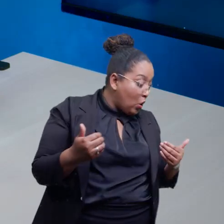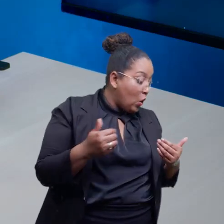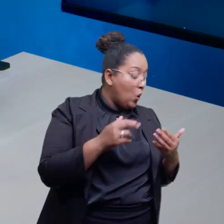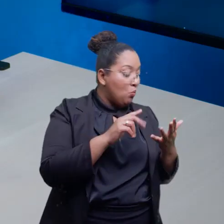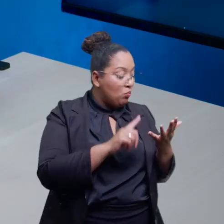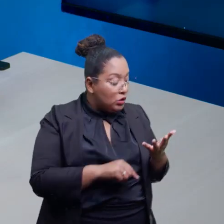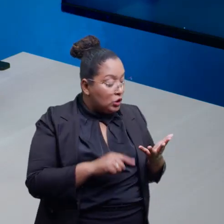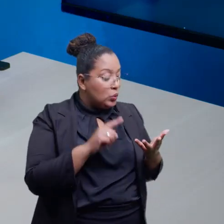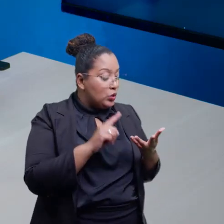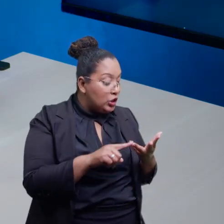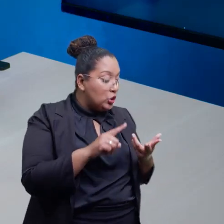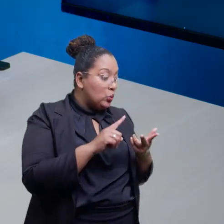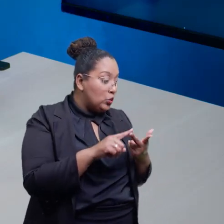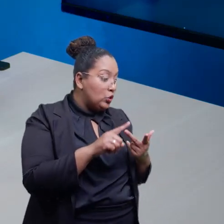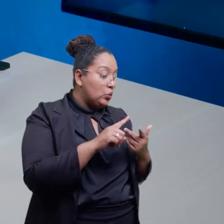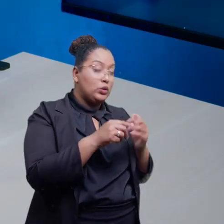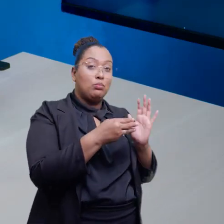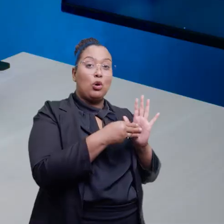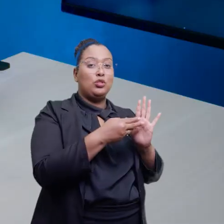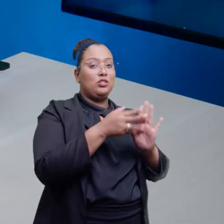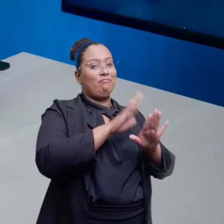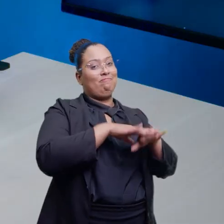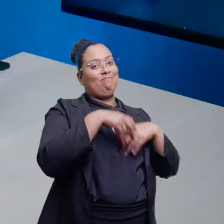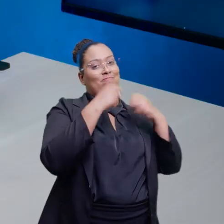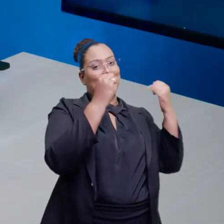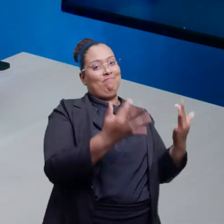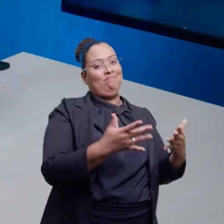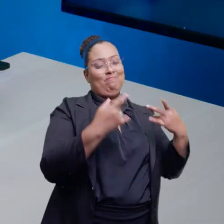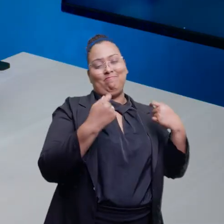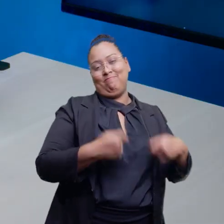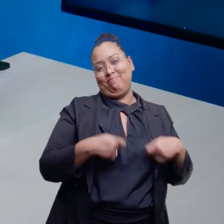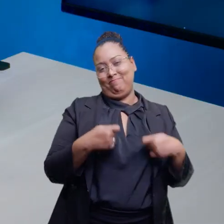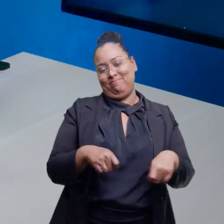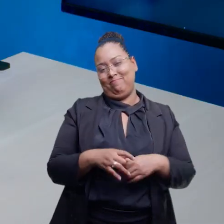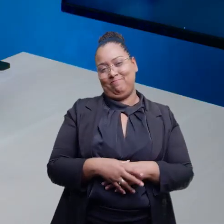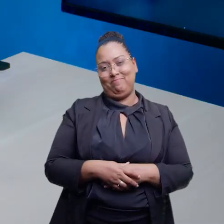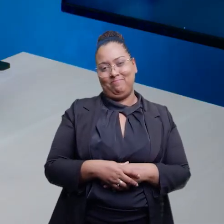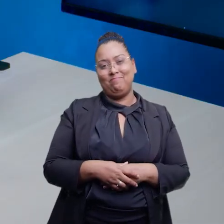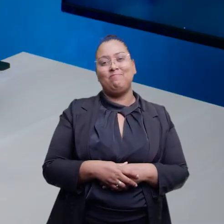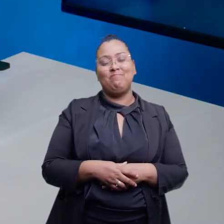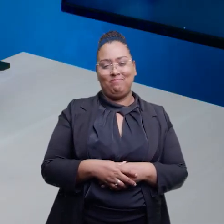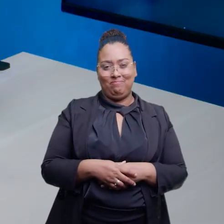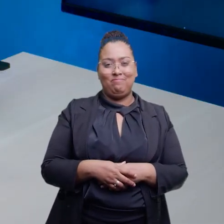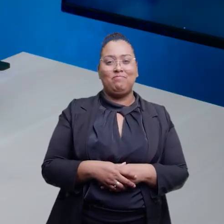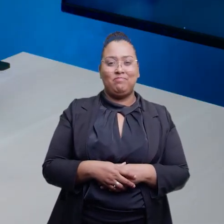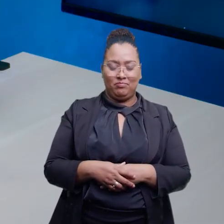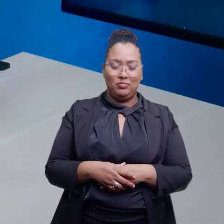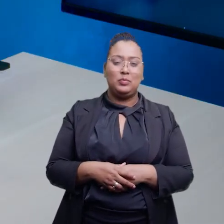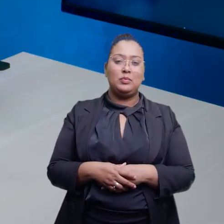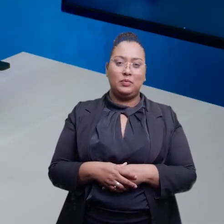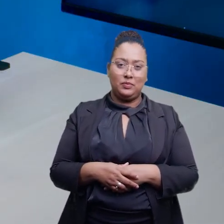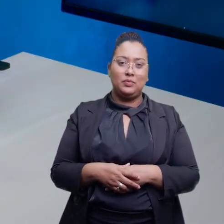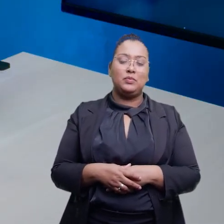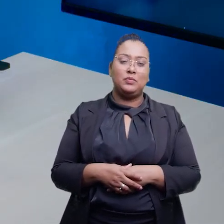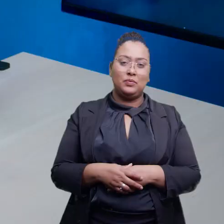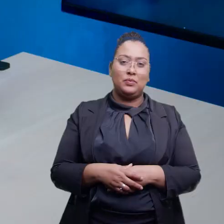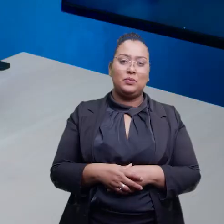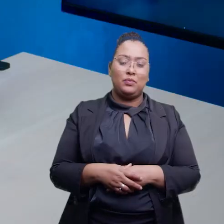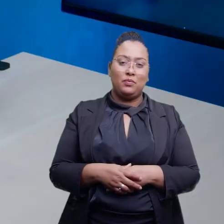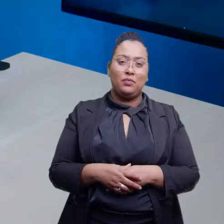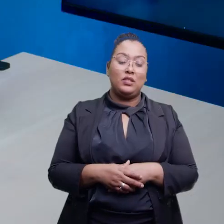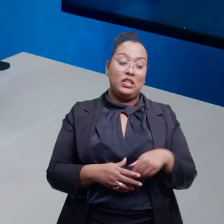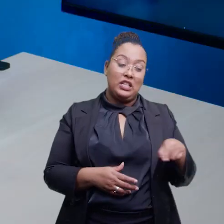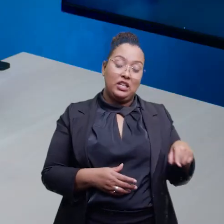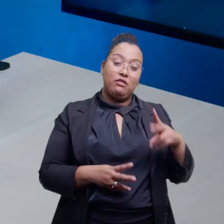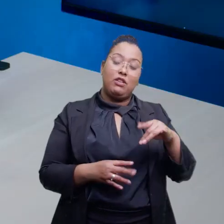né? Não deu certo ali, qual é a história que ficou por trás disso, né? E isso, com certeza, ele dá frutos e influencia,